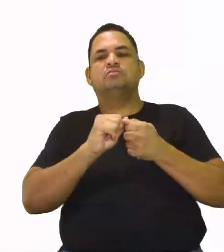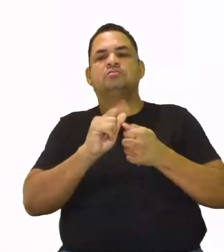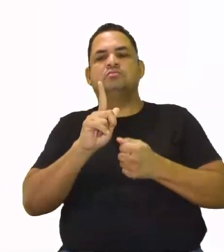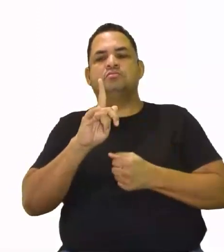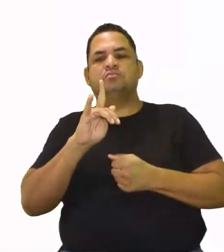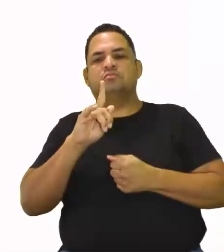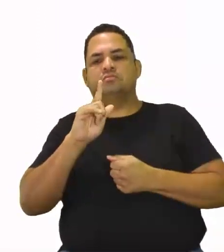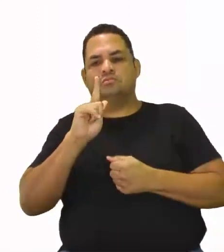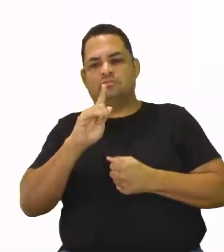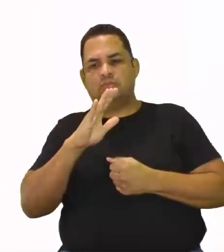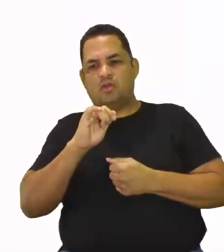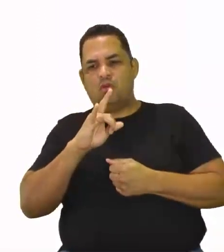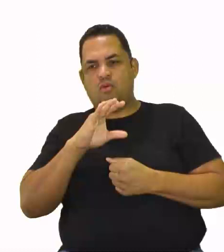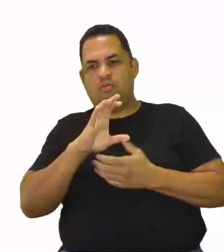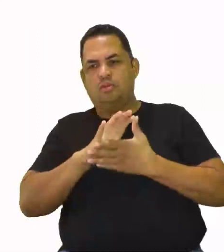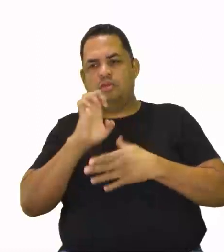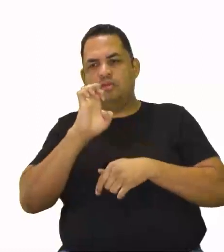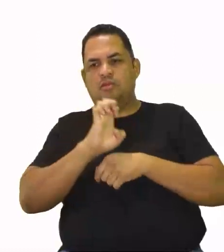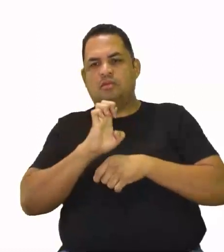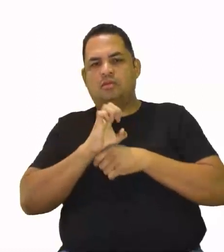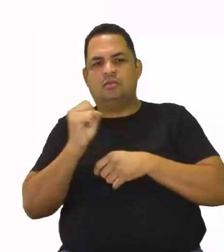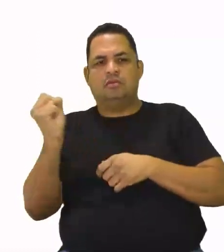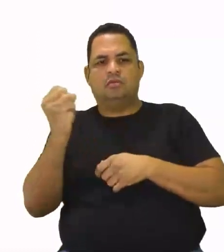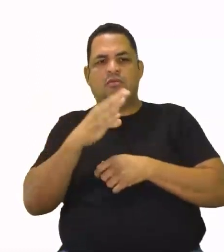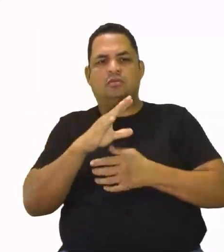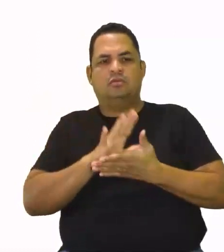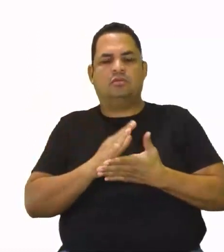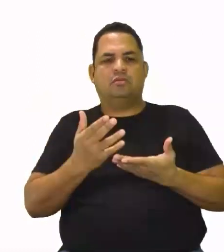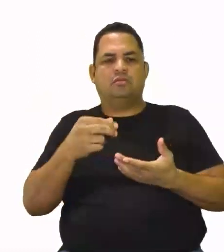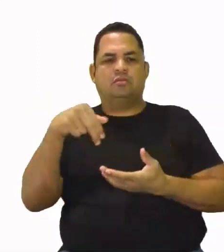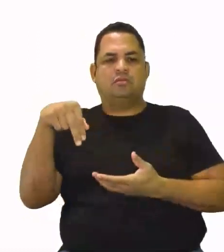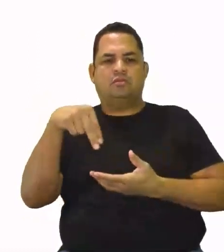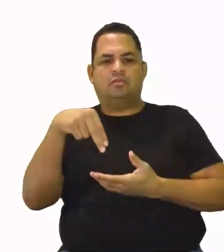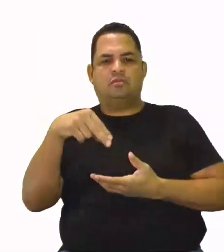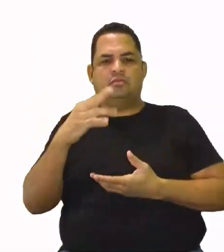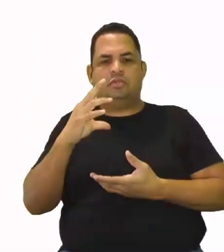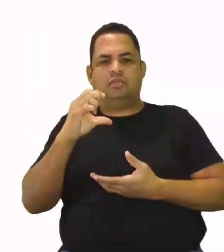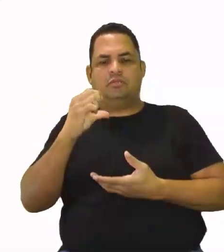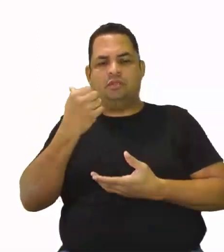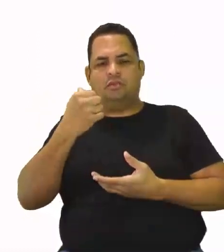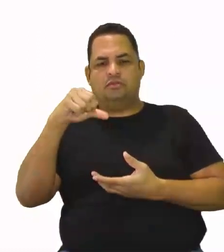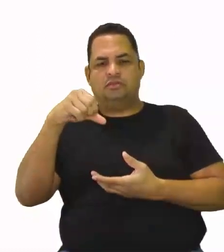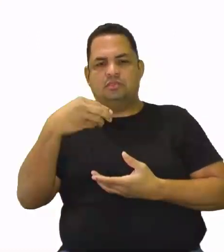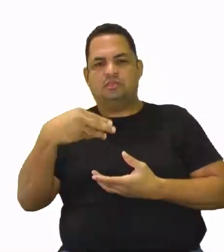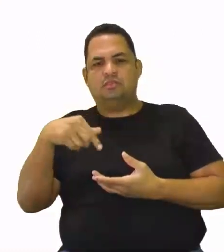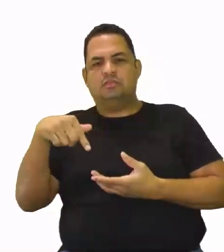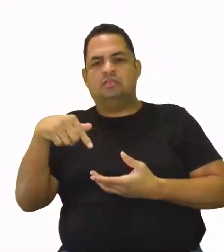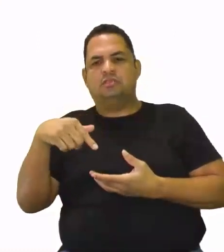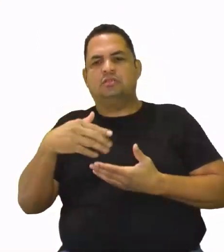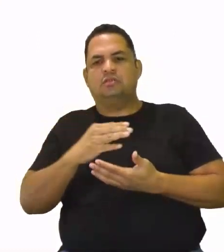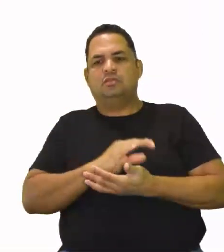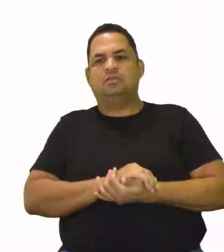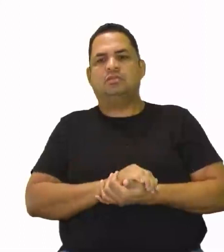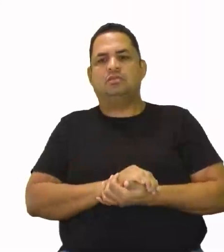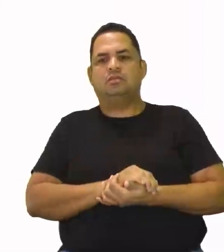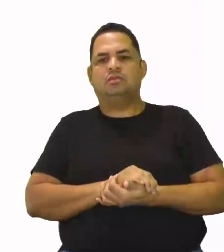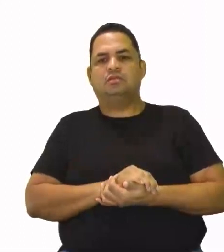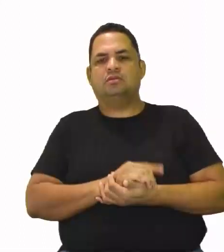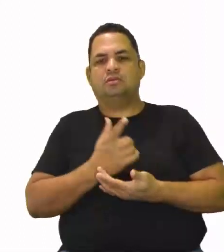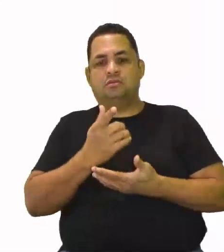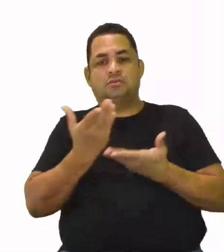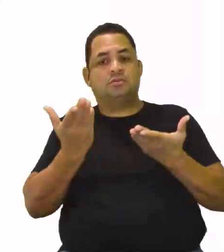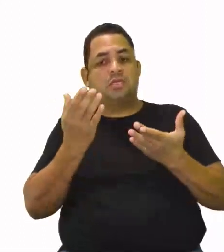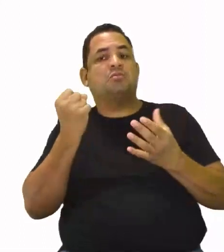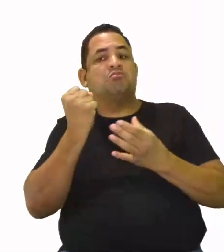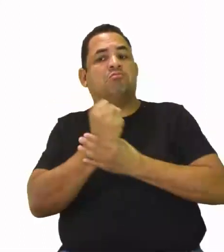realizar o golpe de Estado novo, em novembro de 1937. Situação